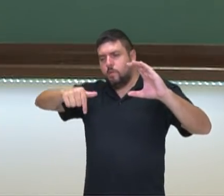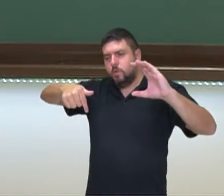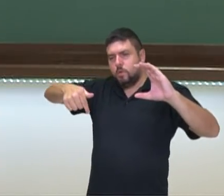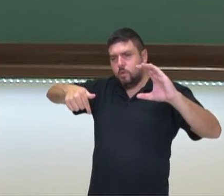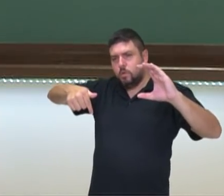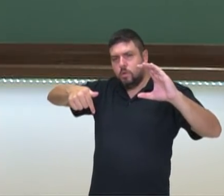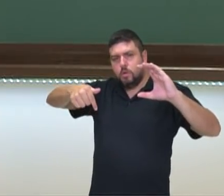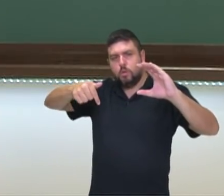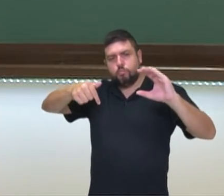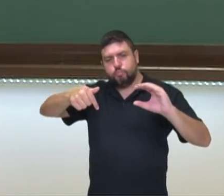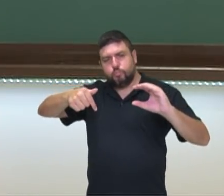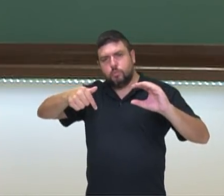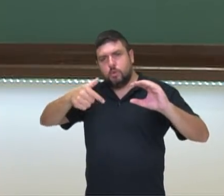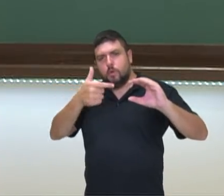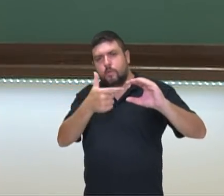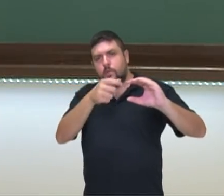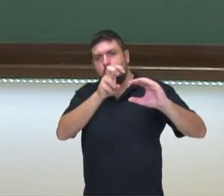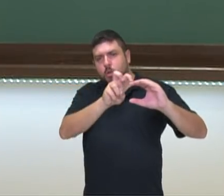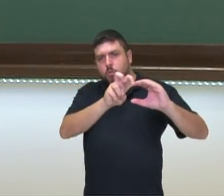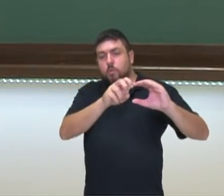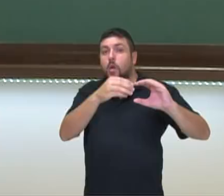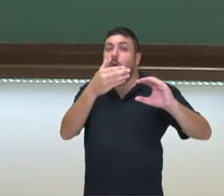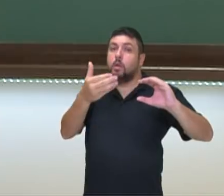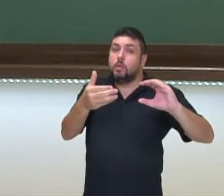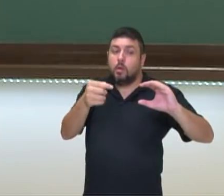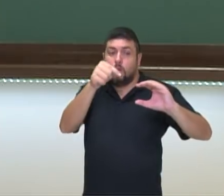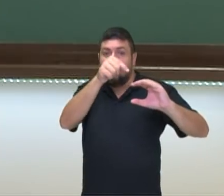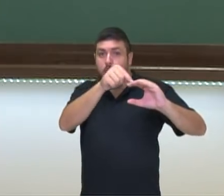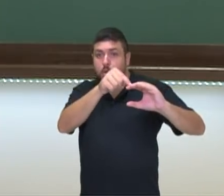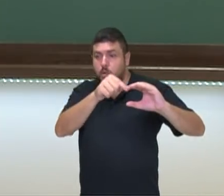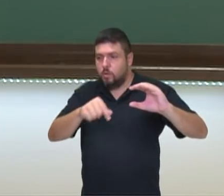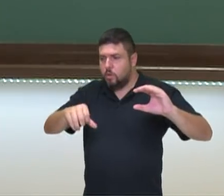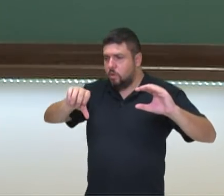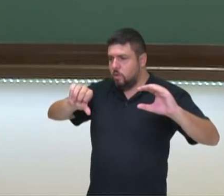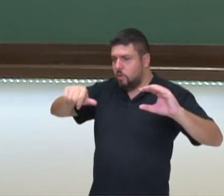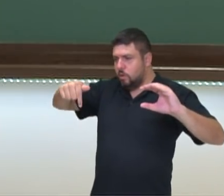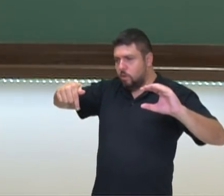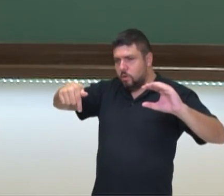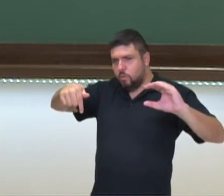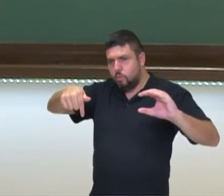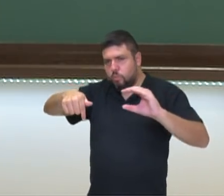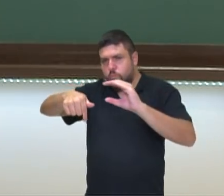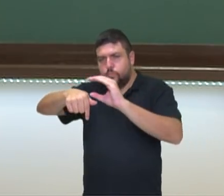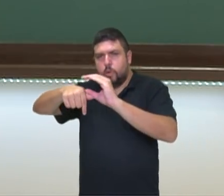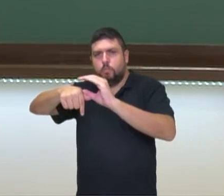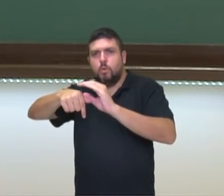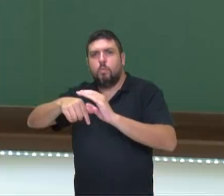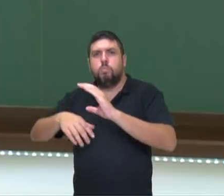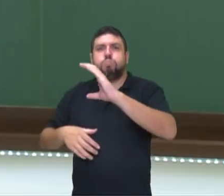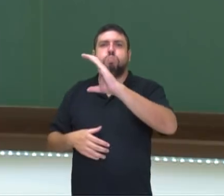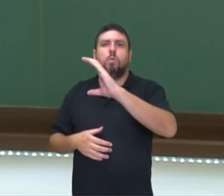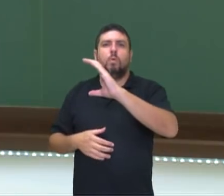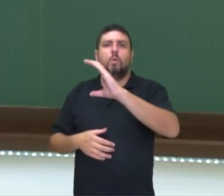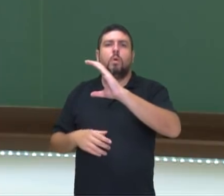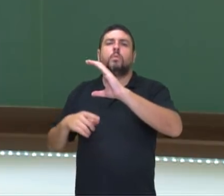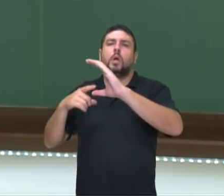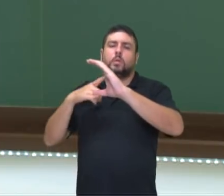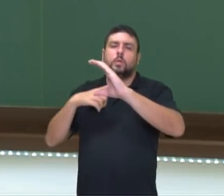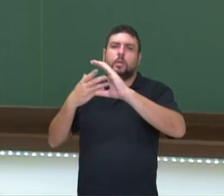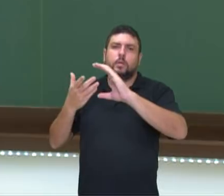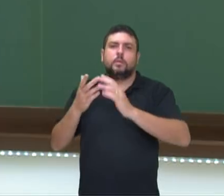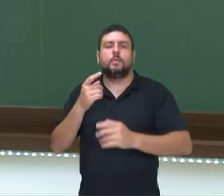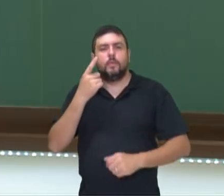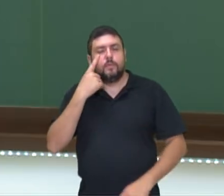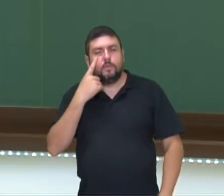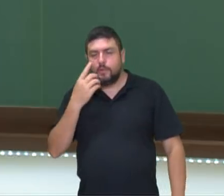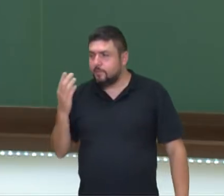esses 25, somar o 97. Então, se eu fizer 97 mais 25, eu vou ter o valor que eu quero. Então, 7